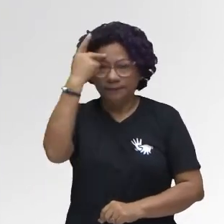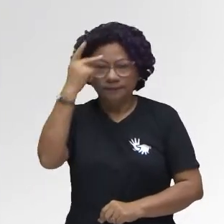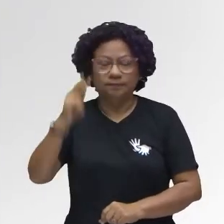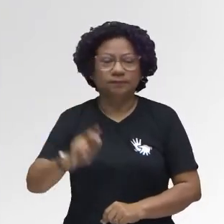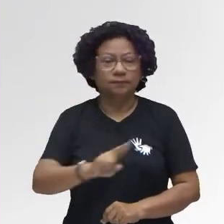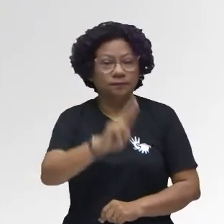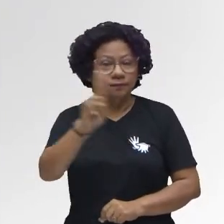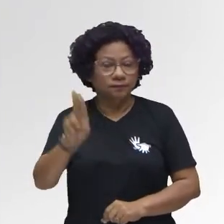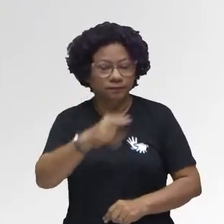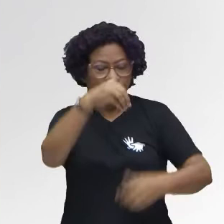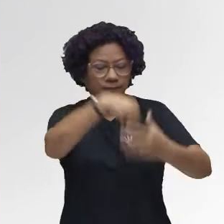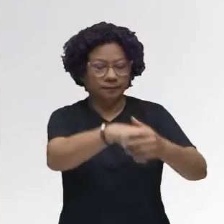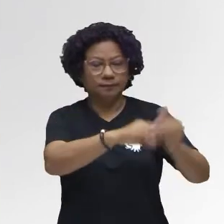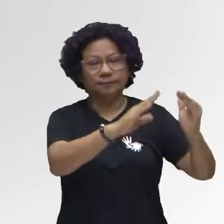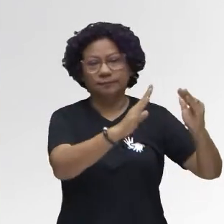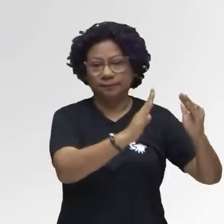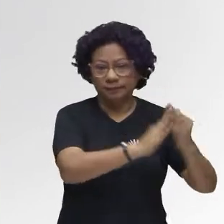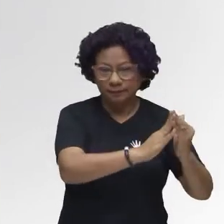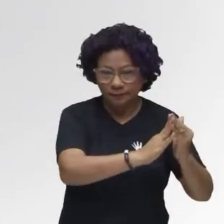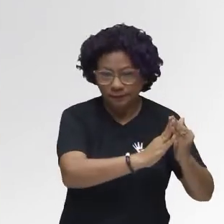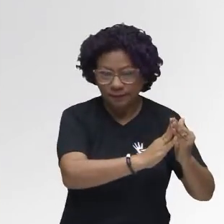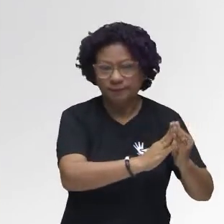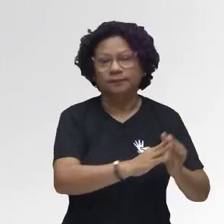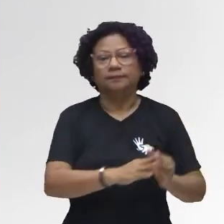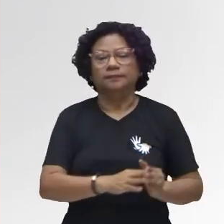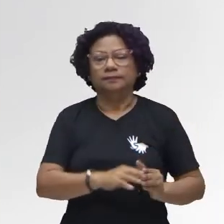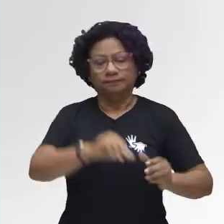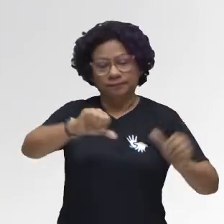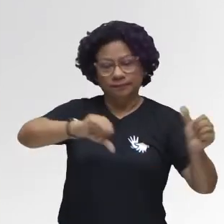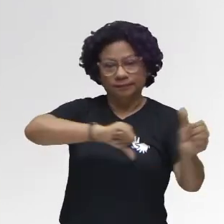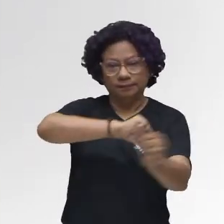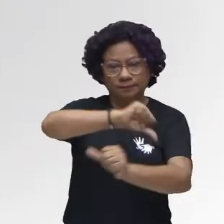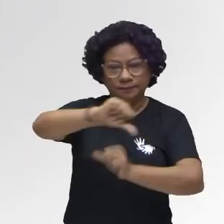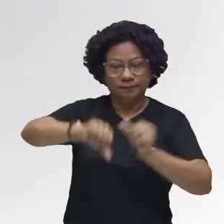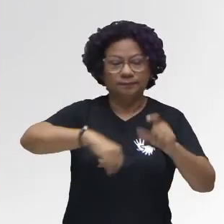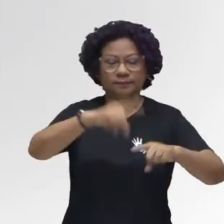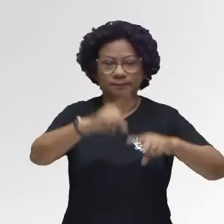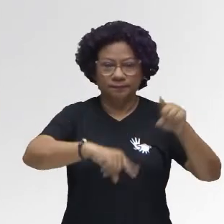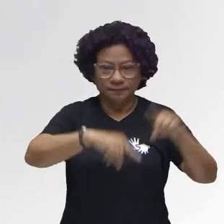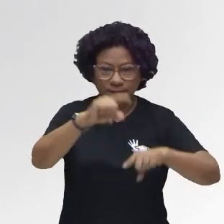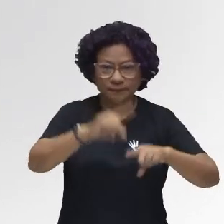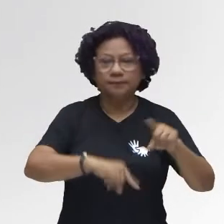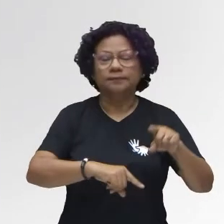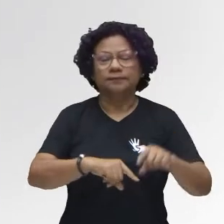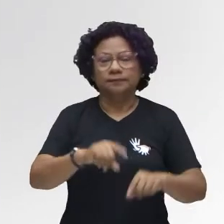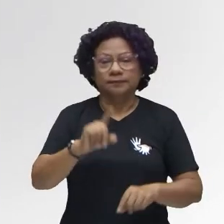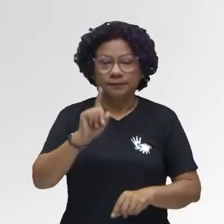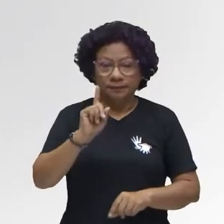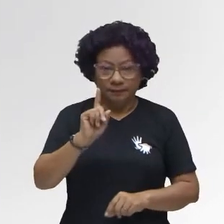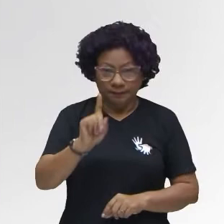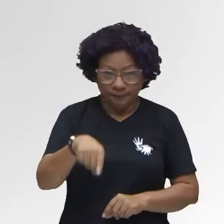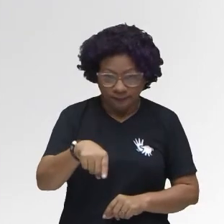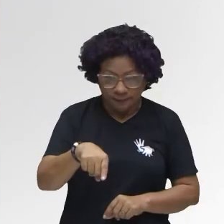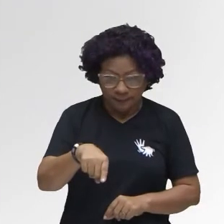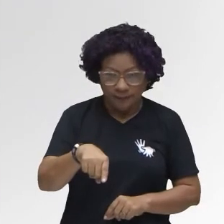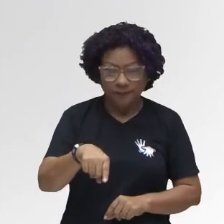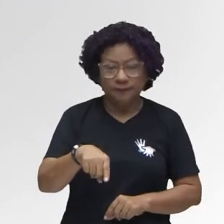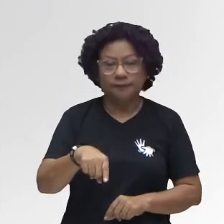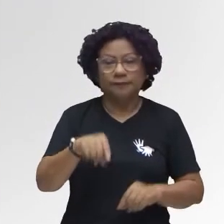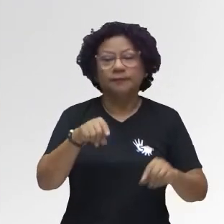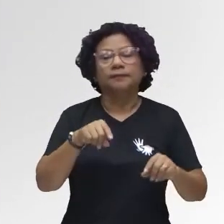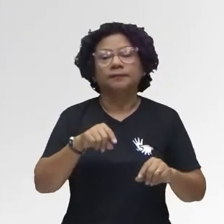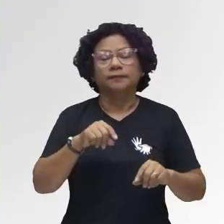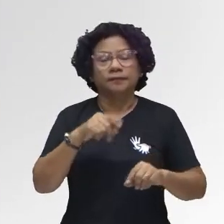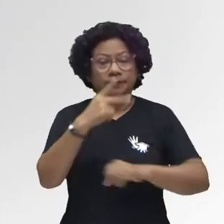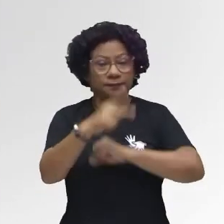Então, todo produto que foi transformado do seu estado básico, do seu primeiro estado, em